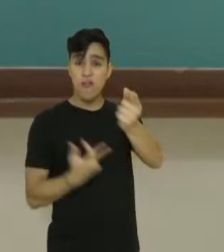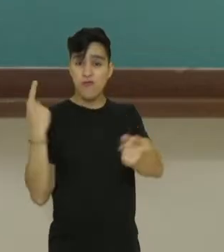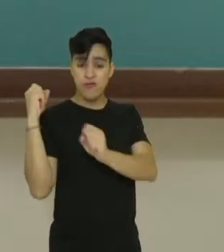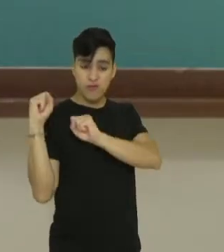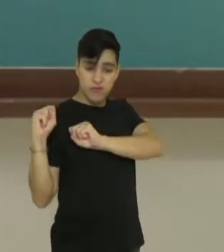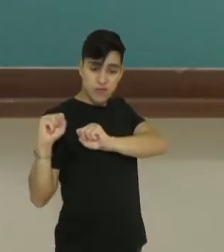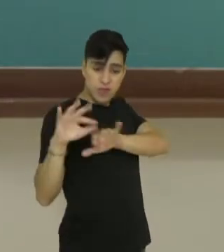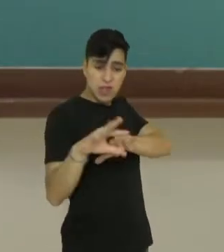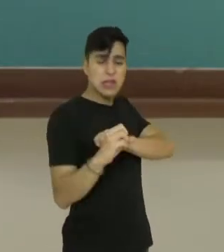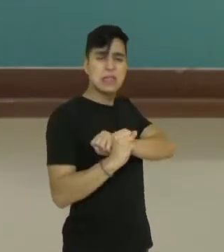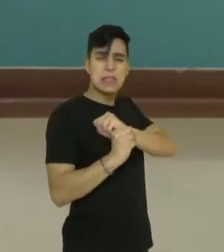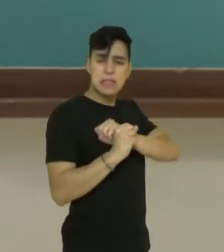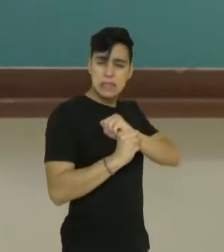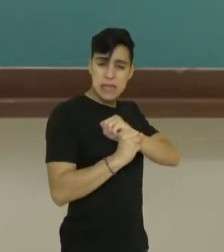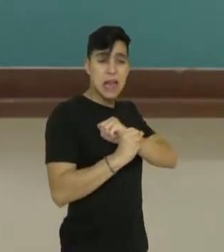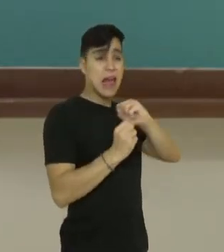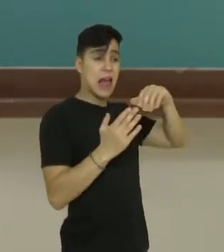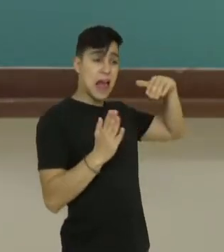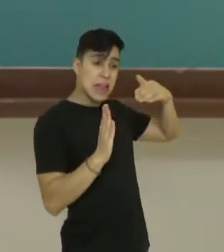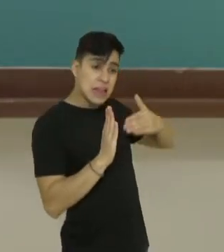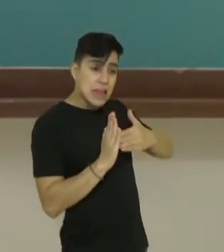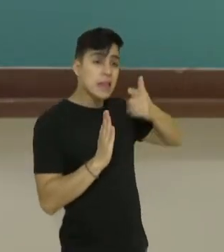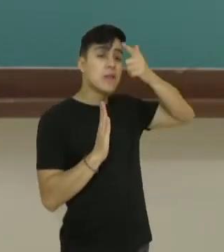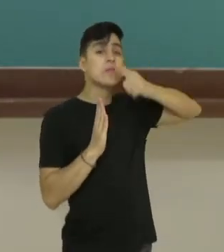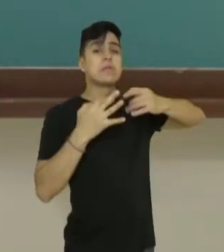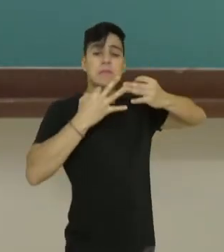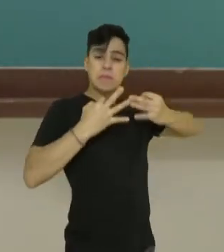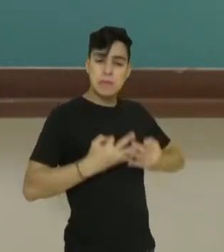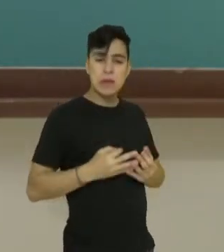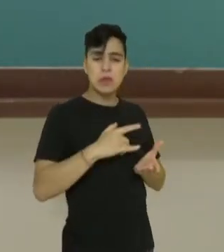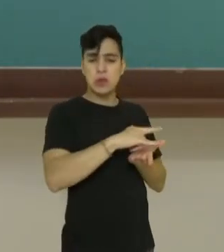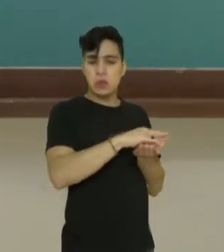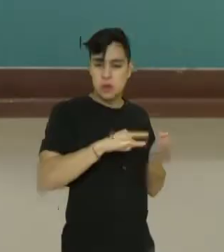por anos até regularizarem a sua situação.